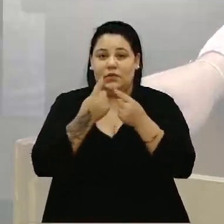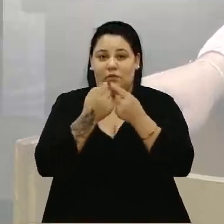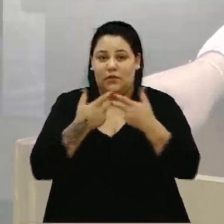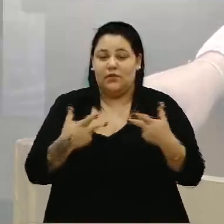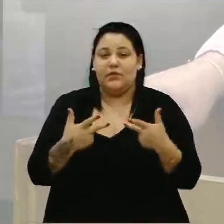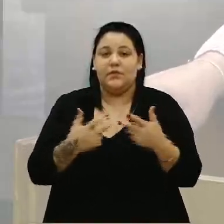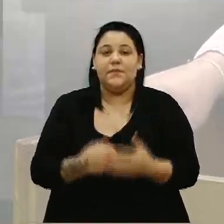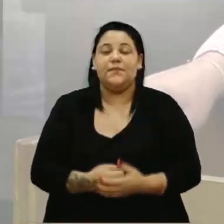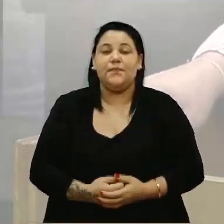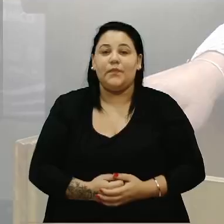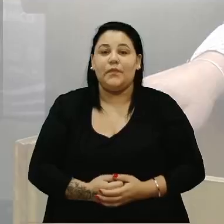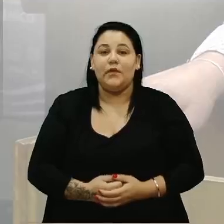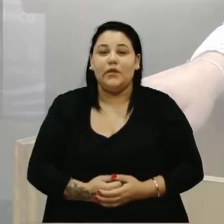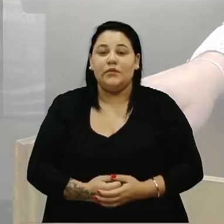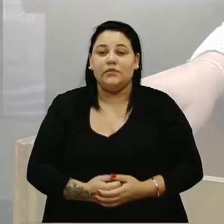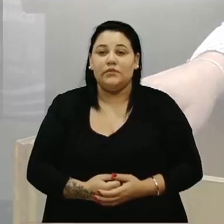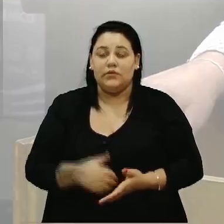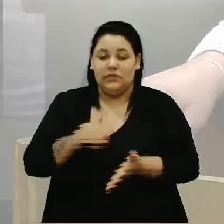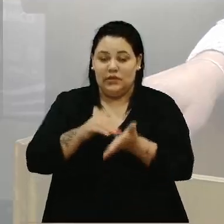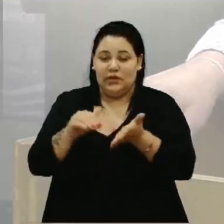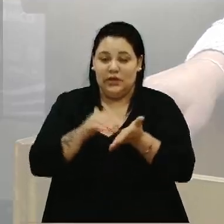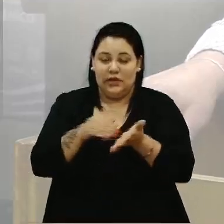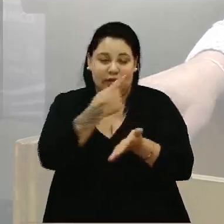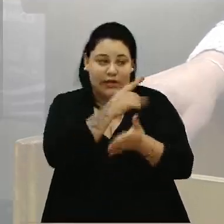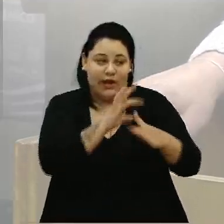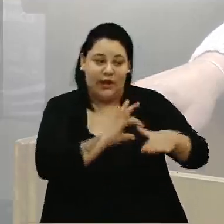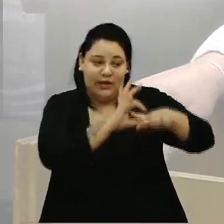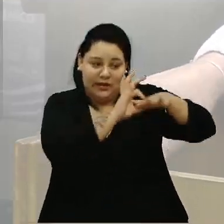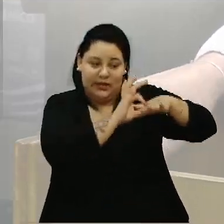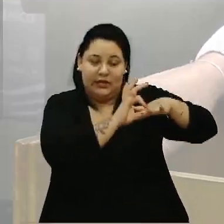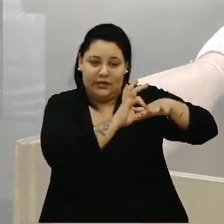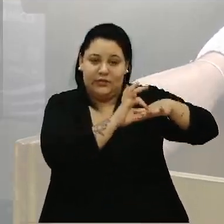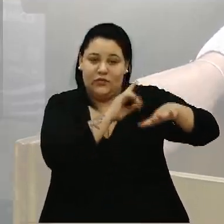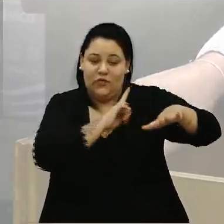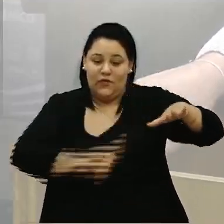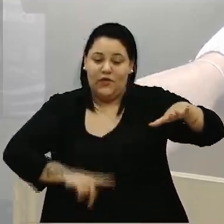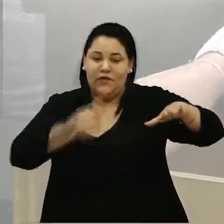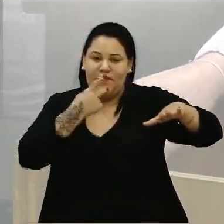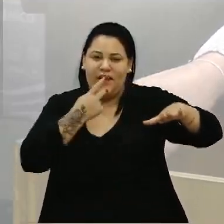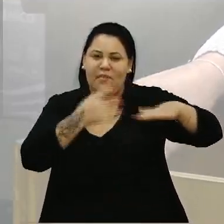a secretária, a nossa líder do governo, fala que a questão de mobilidade.